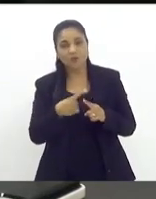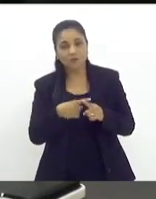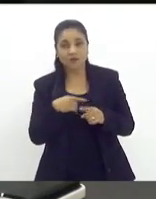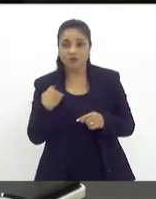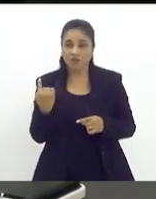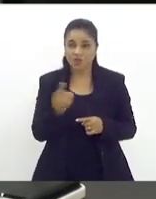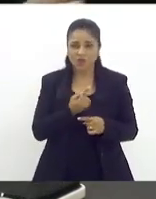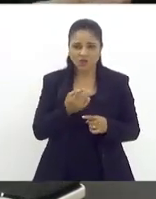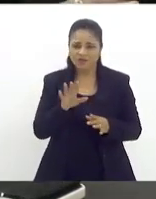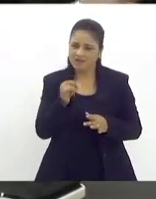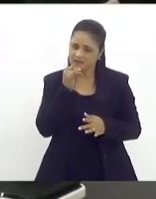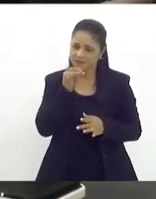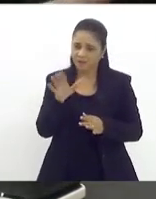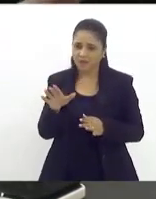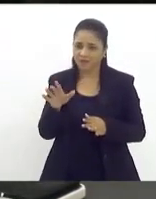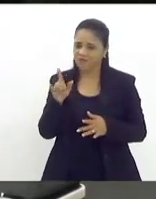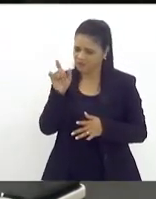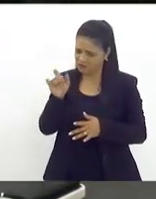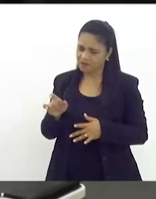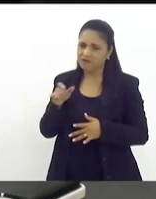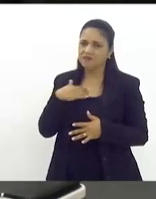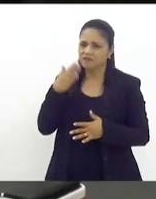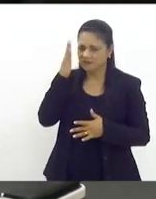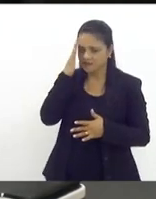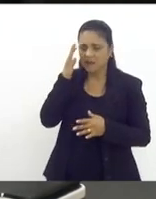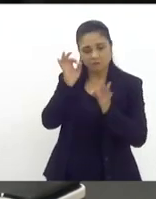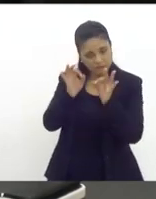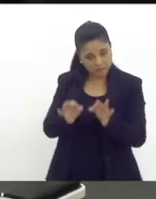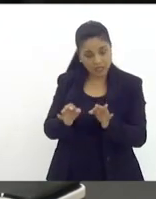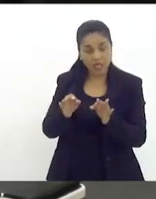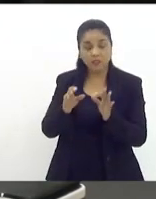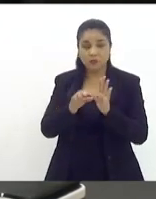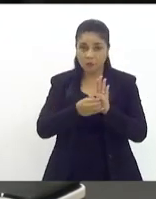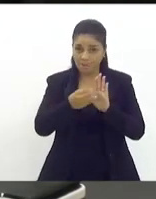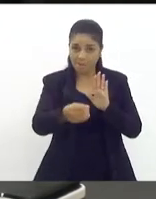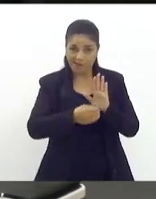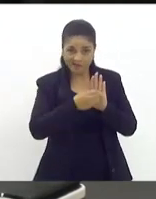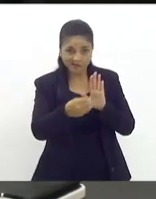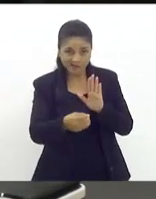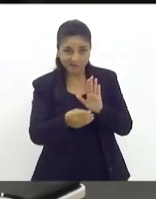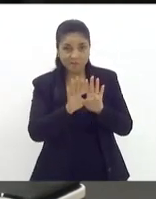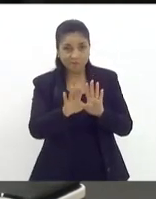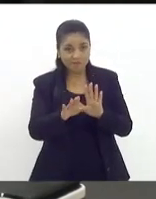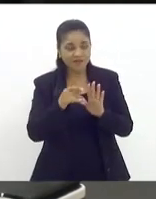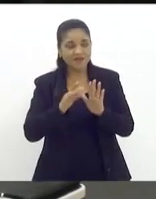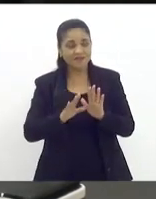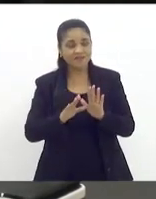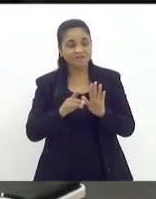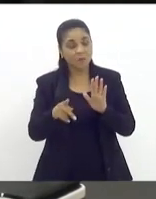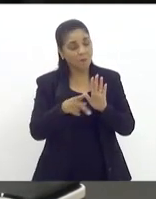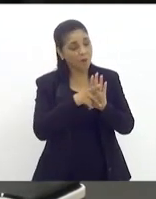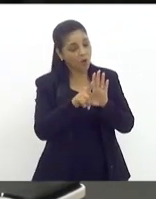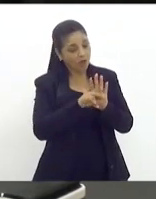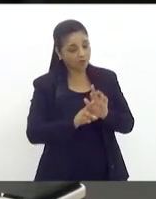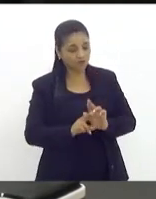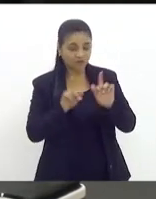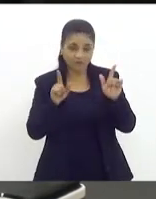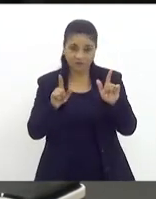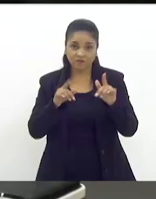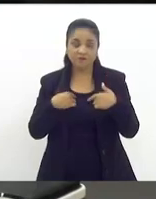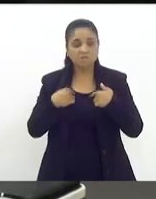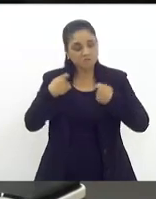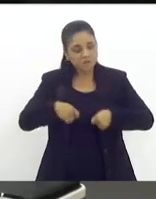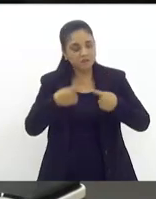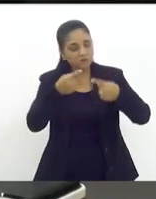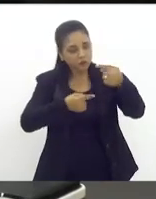Não, Vossa Excelência está muito assertivo no parecer, mas é algo que talvez não nesse projeto, mas que a gente pudesse também se